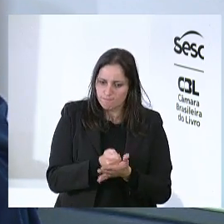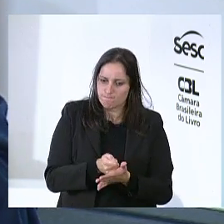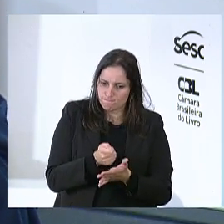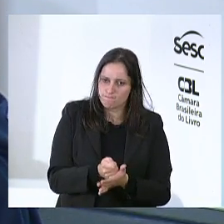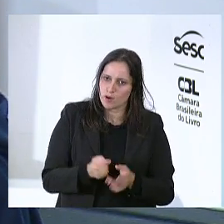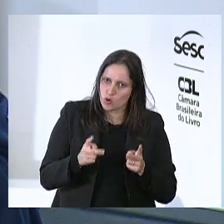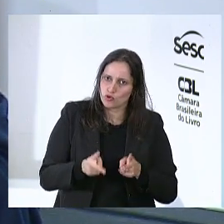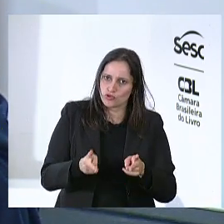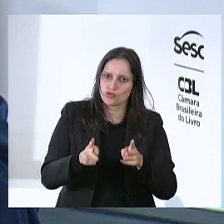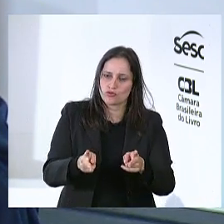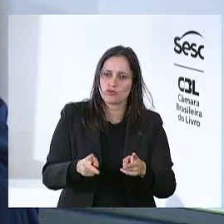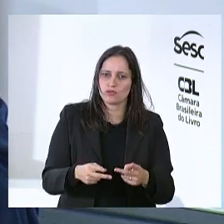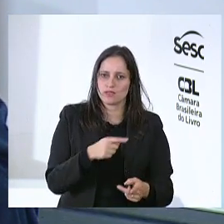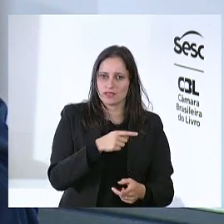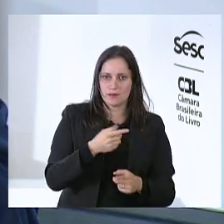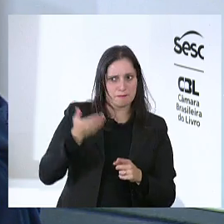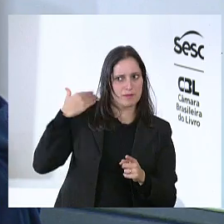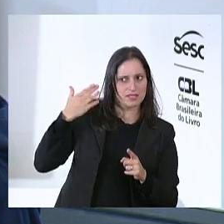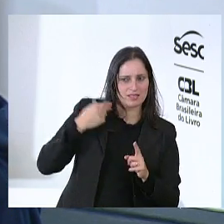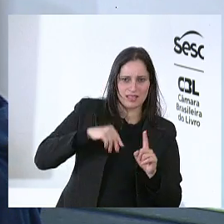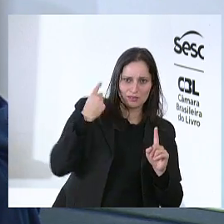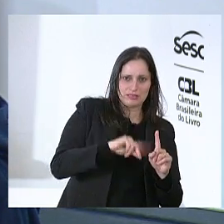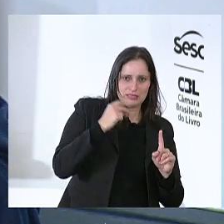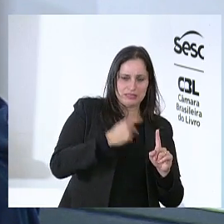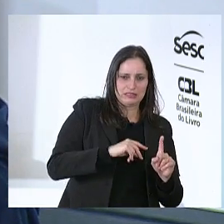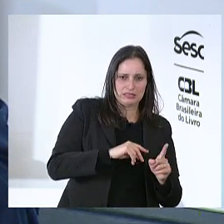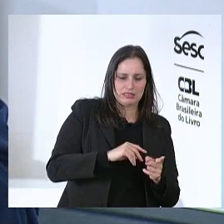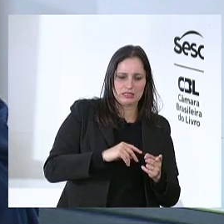sofreu não é gratuito.